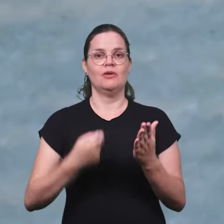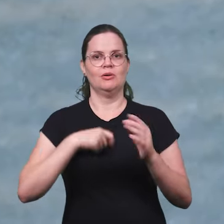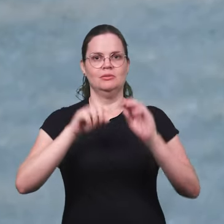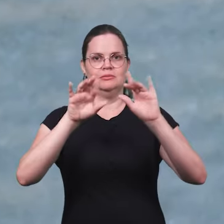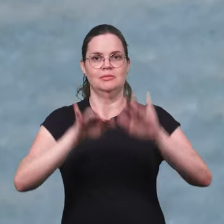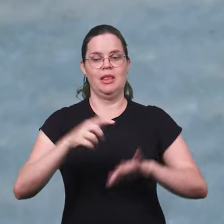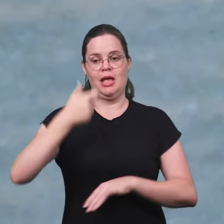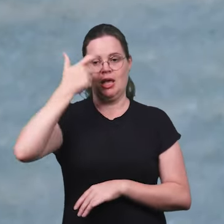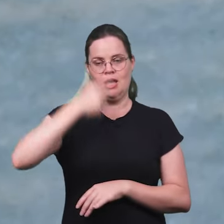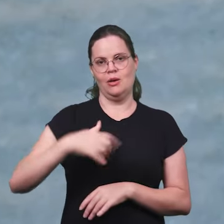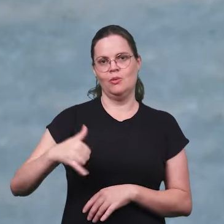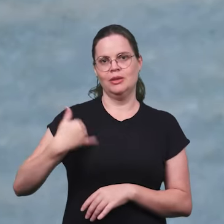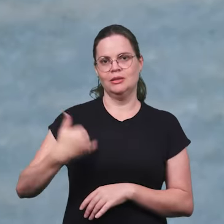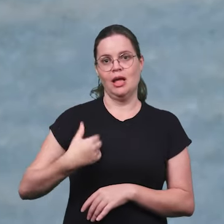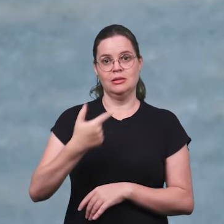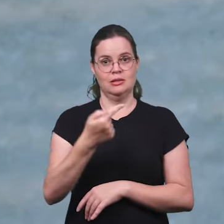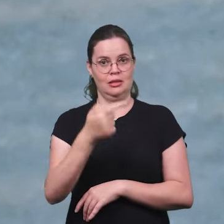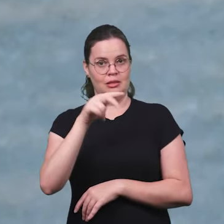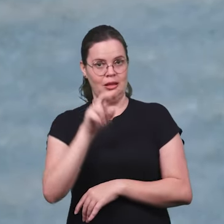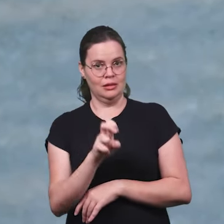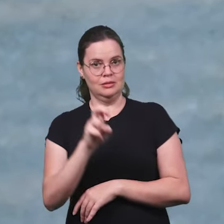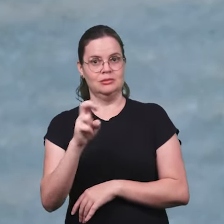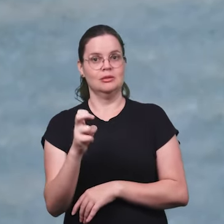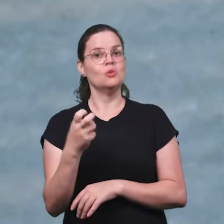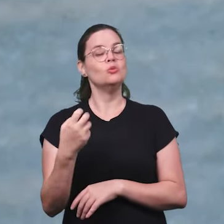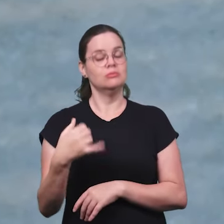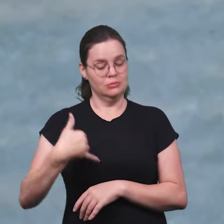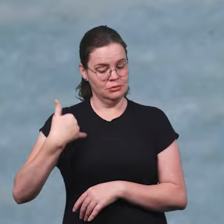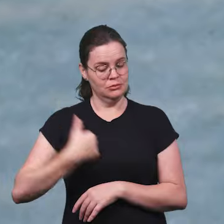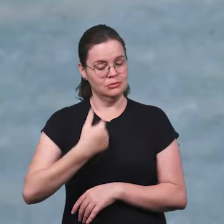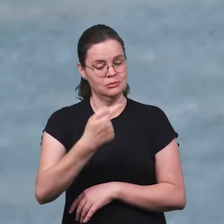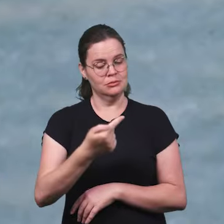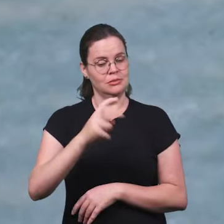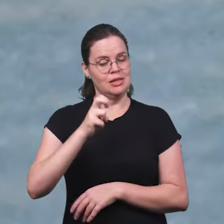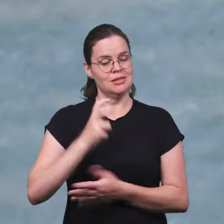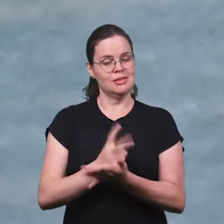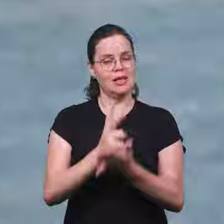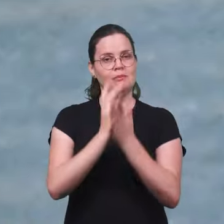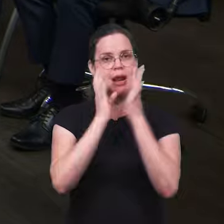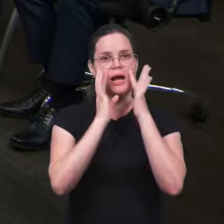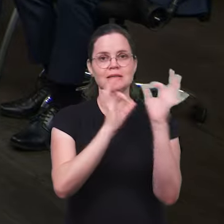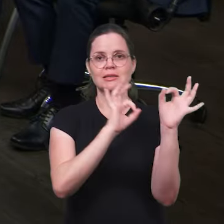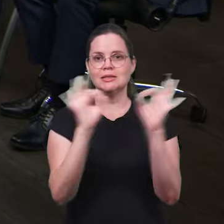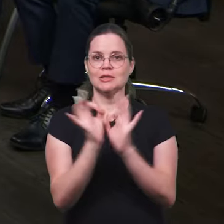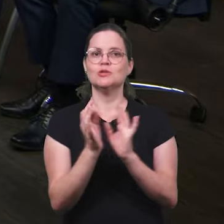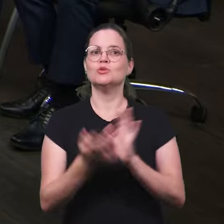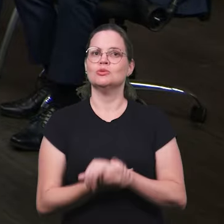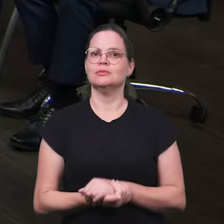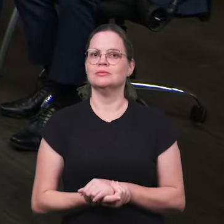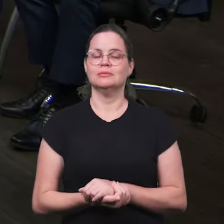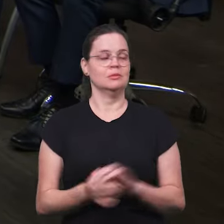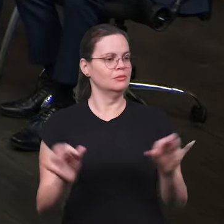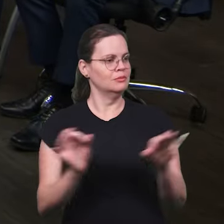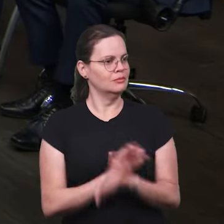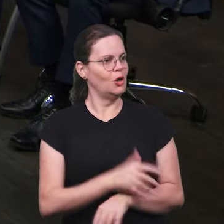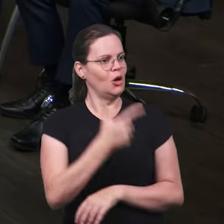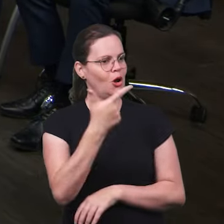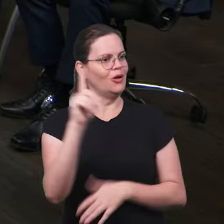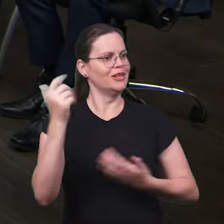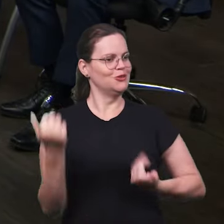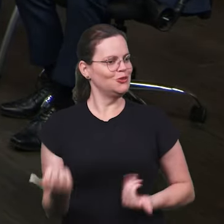75 anos, sempre assisto esse programa. Olha aí. Pronto. Mais uma jovem para o grupo